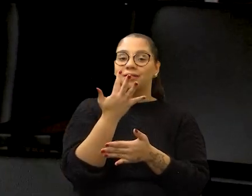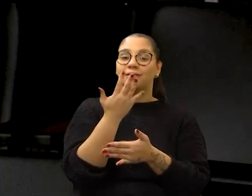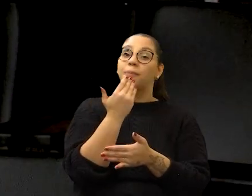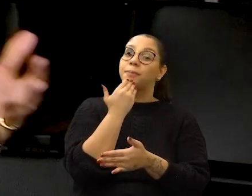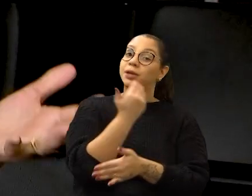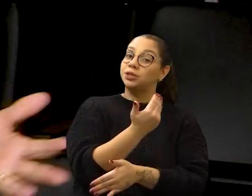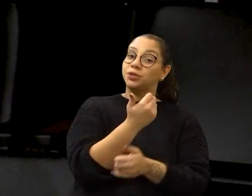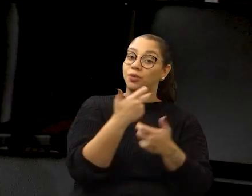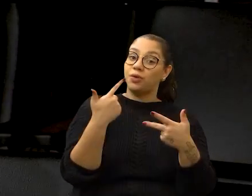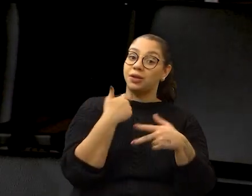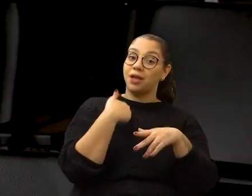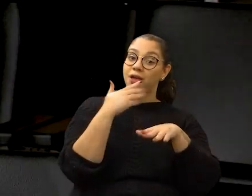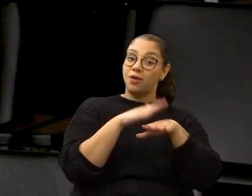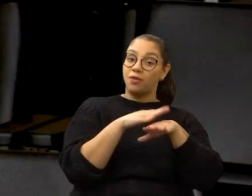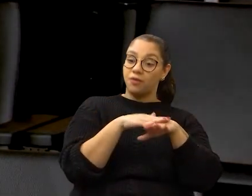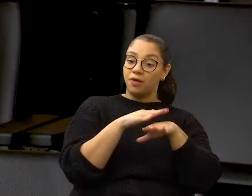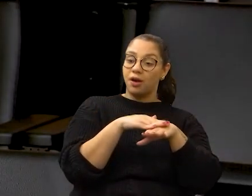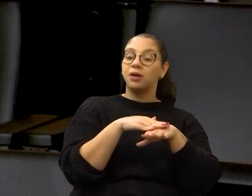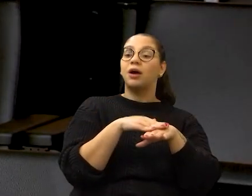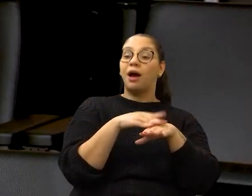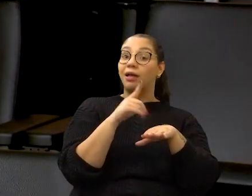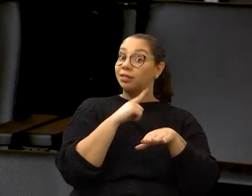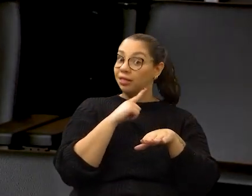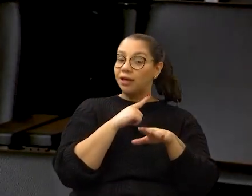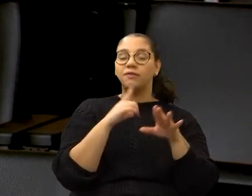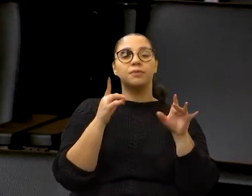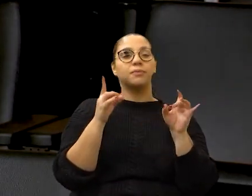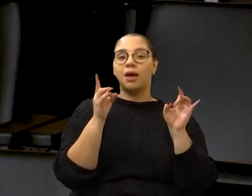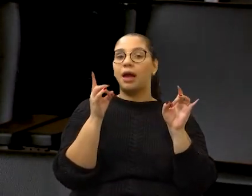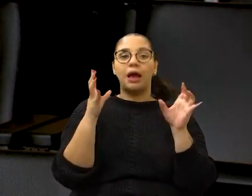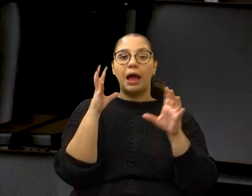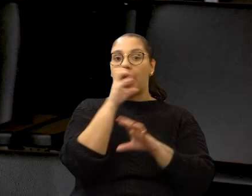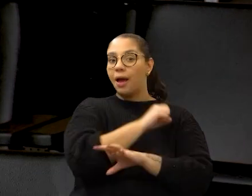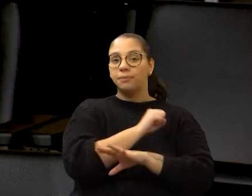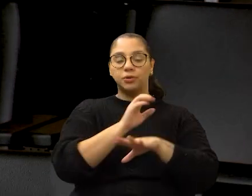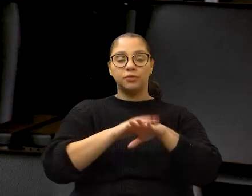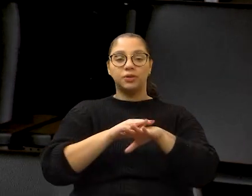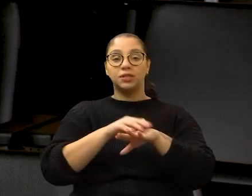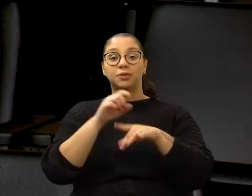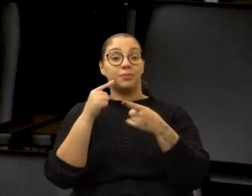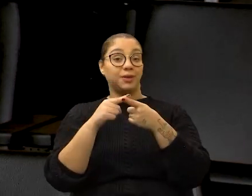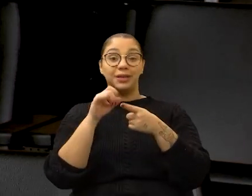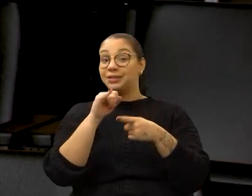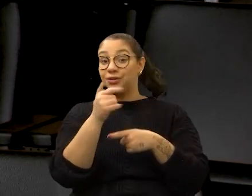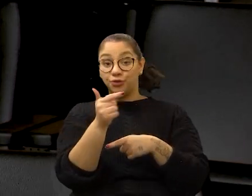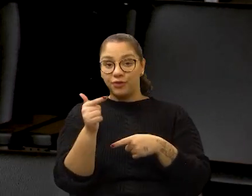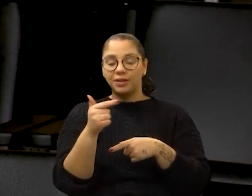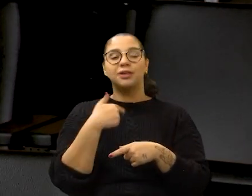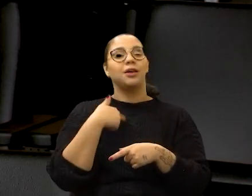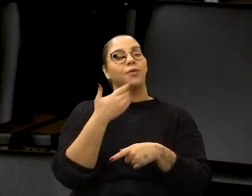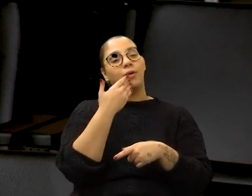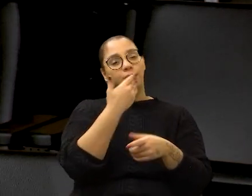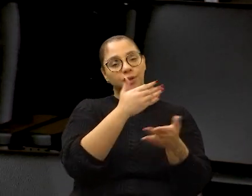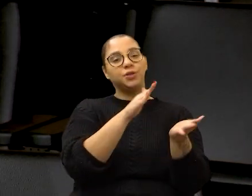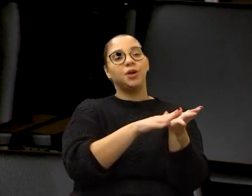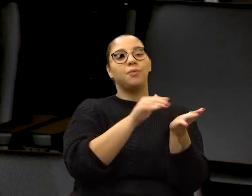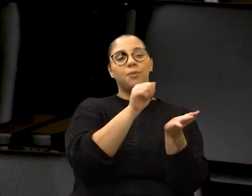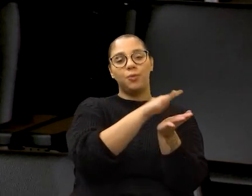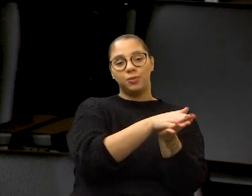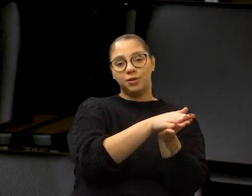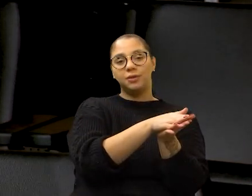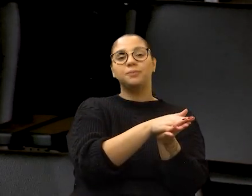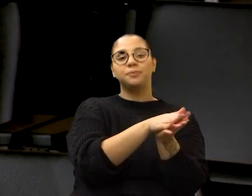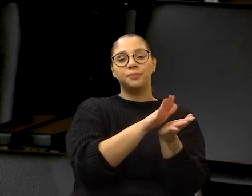resultados. Os pedidos que eu fiz ultimamente, eles foram, prontamente fizeram, porque eles já sabiam que senão eu ia pedir a multa